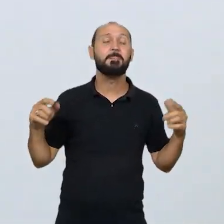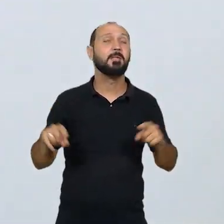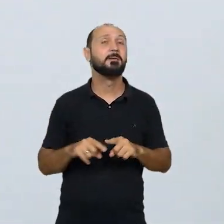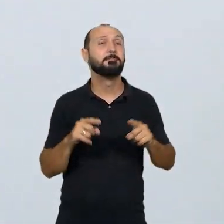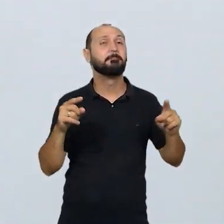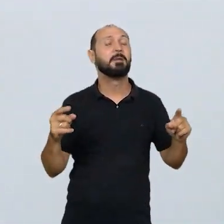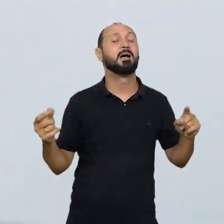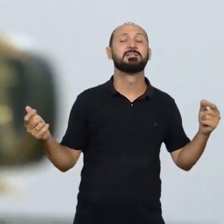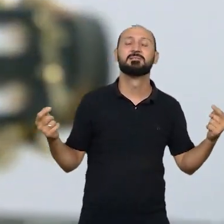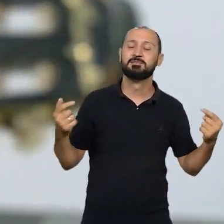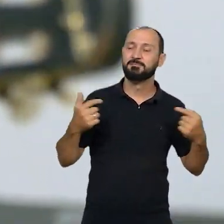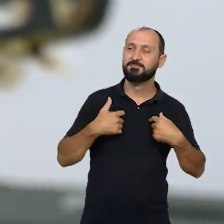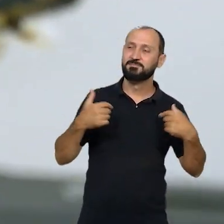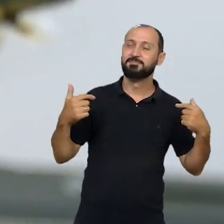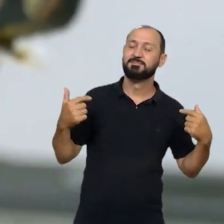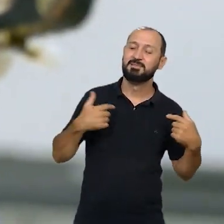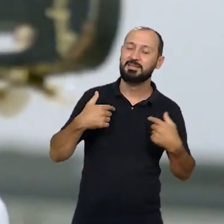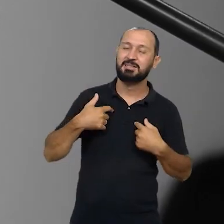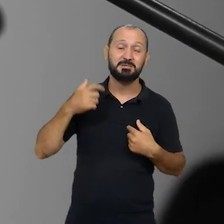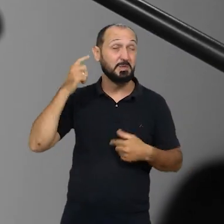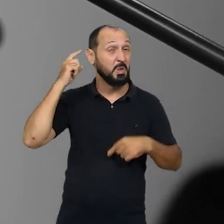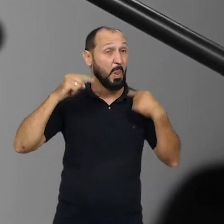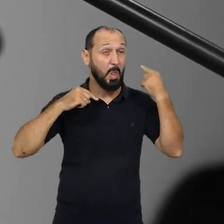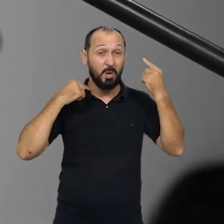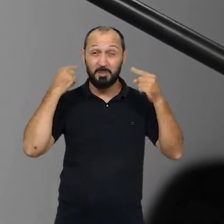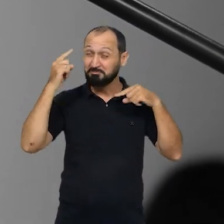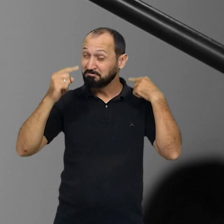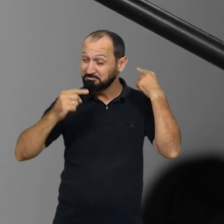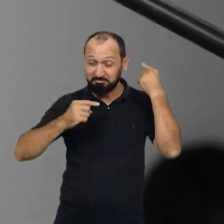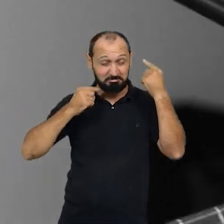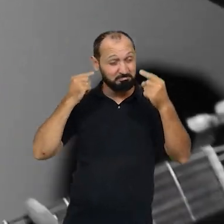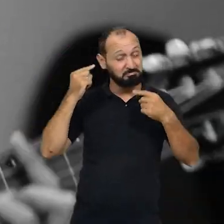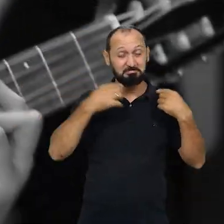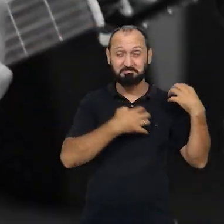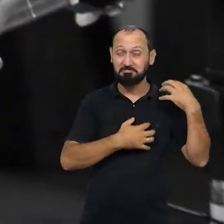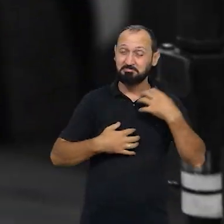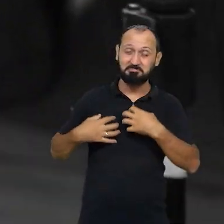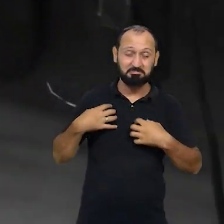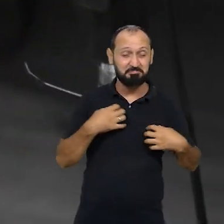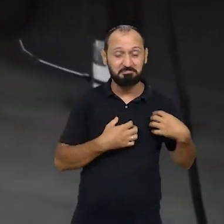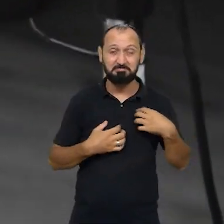a verdade que eu não sei.